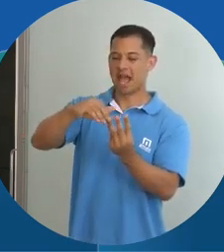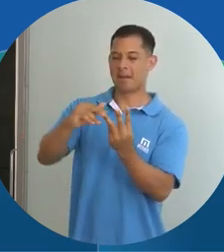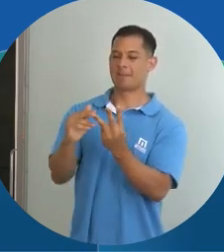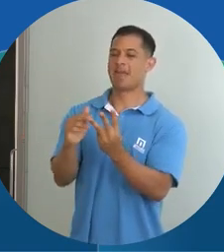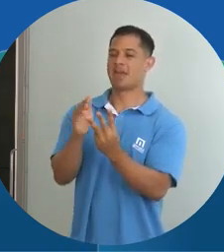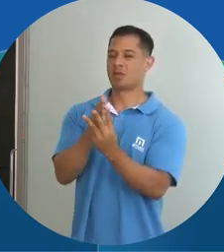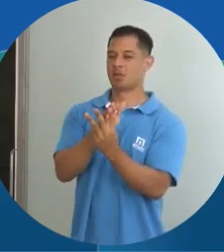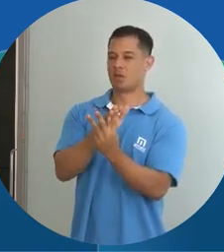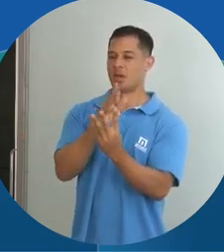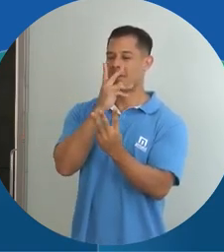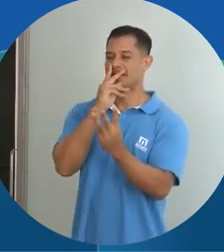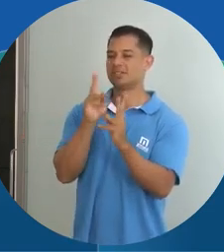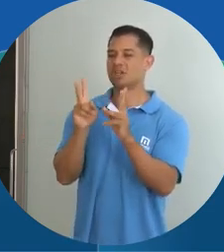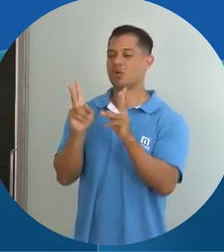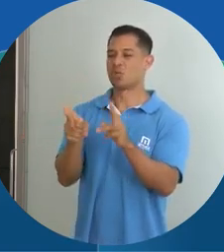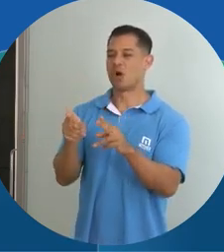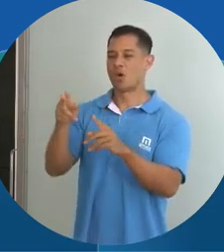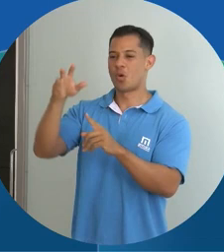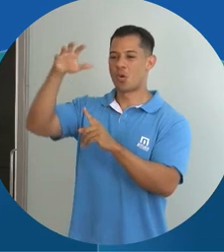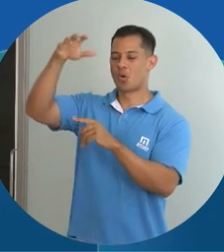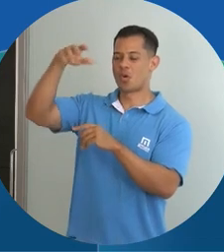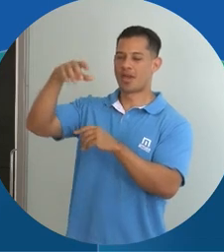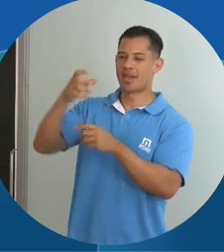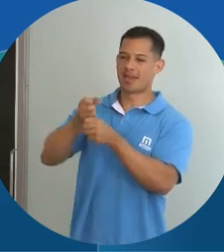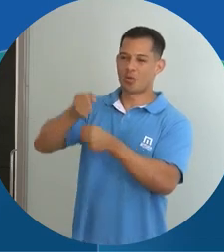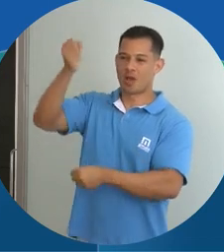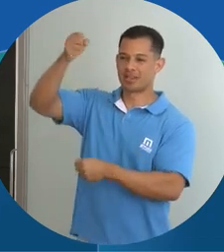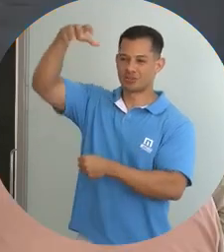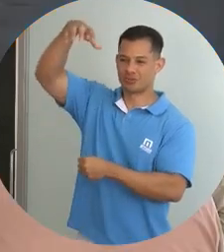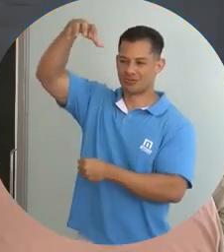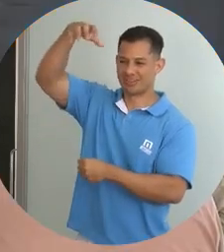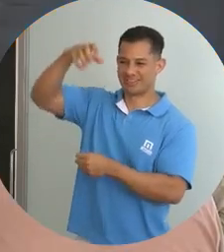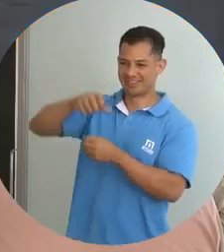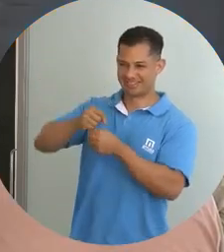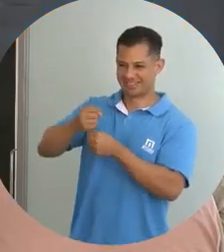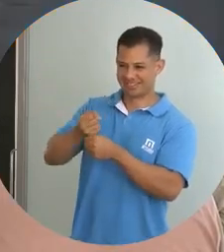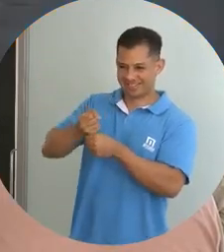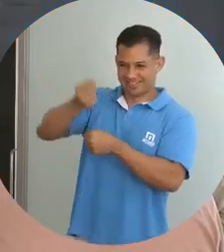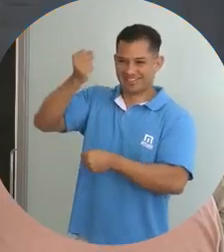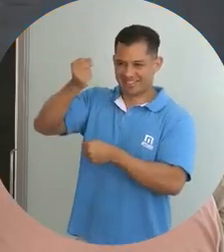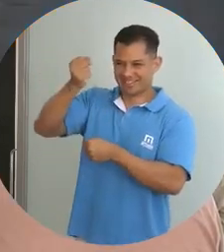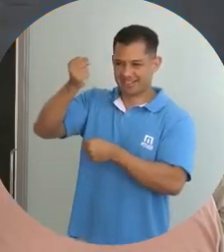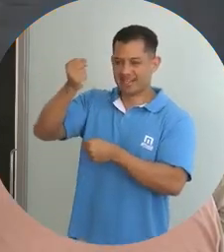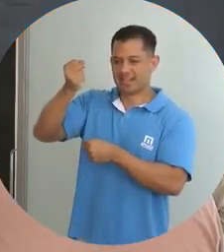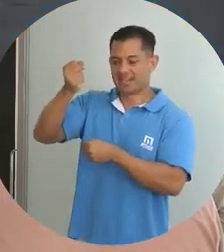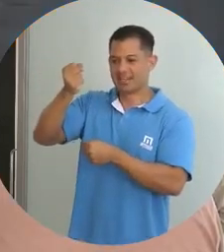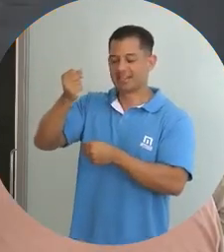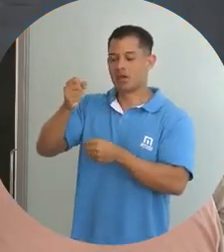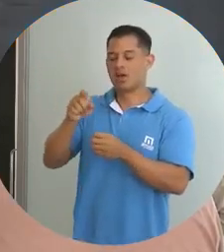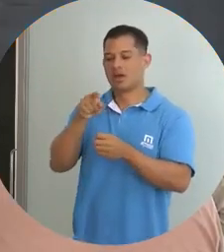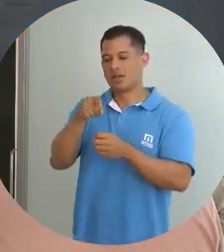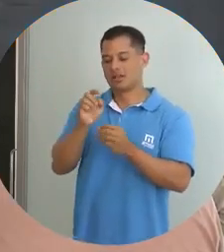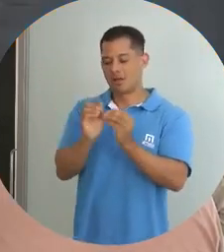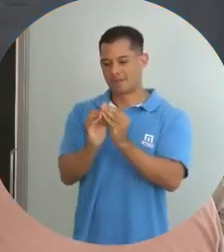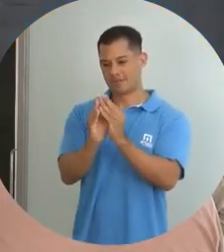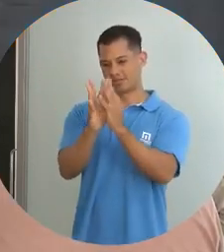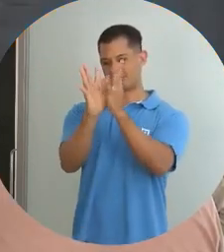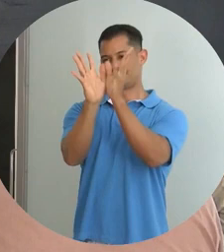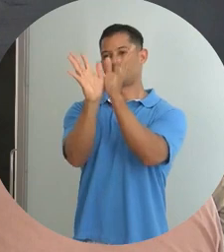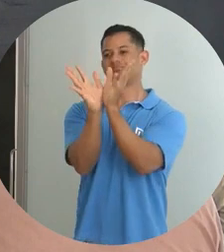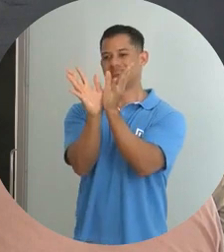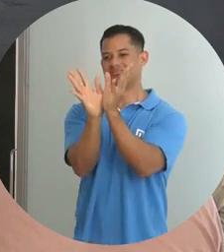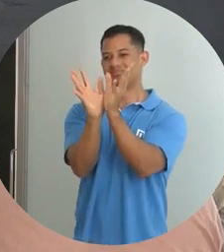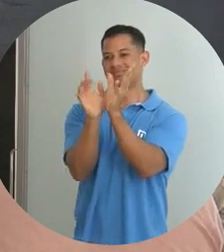fazendo aquele guarda-chuva que está no desenho ali. Então o próprio fio, e como a estaca é contínua, ele faz essa